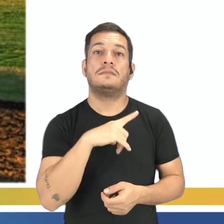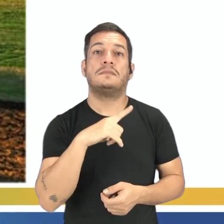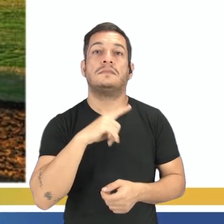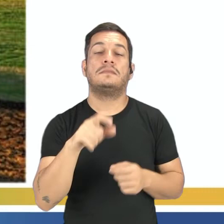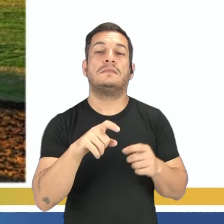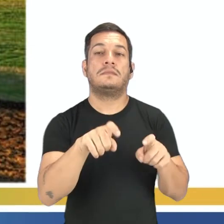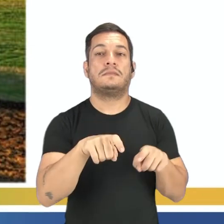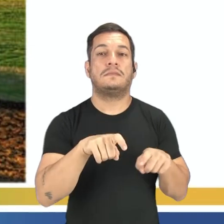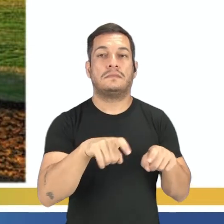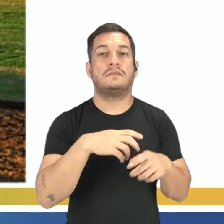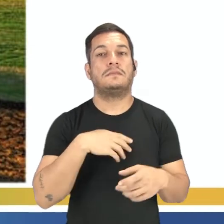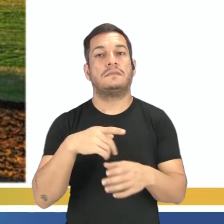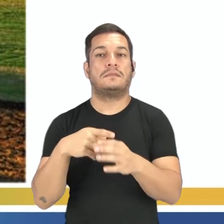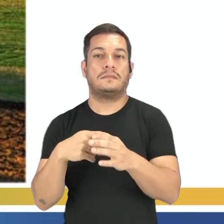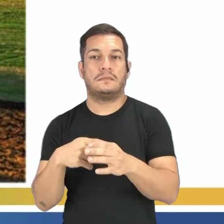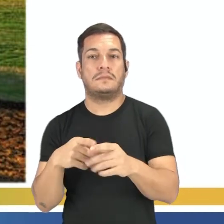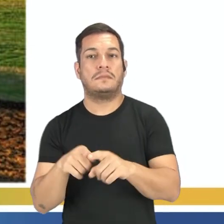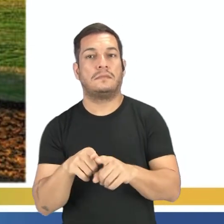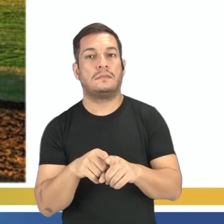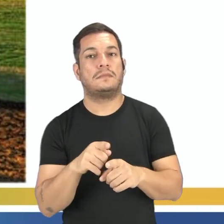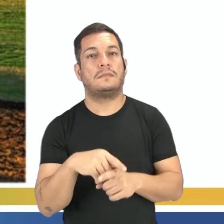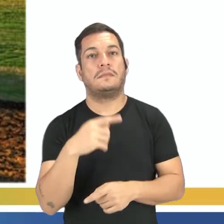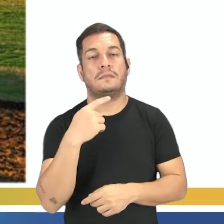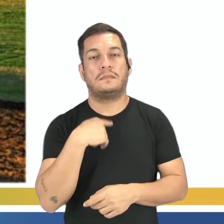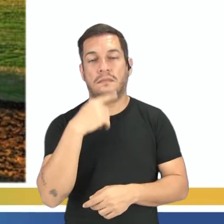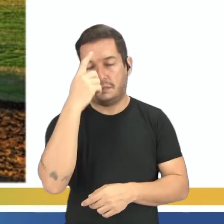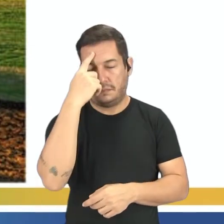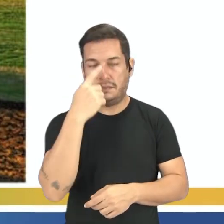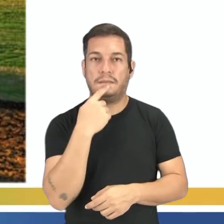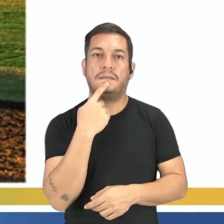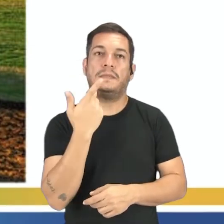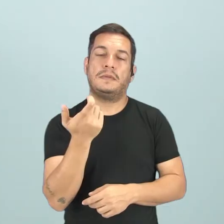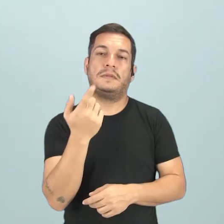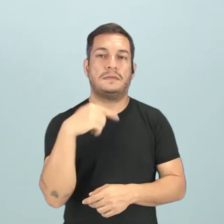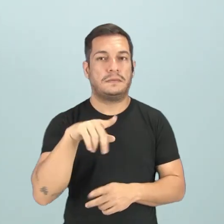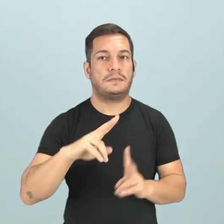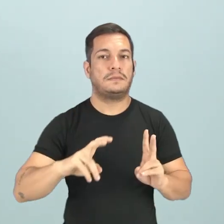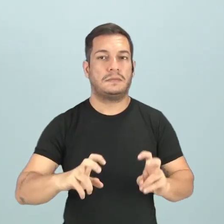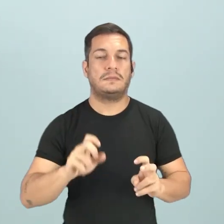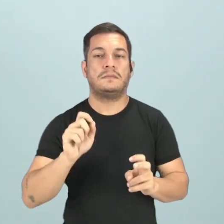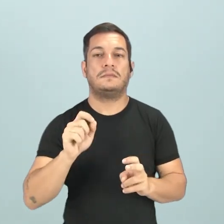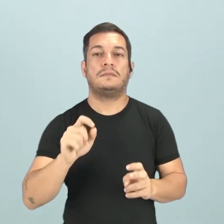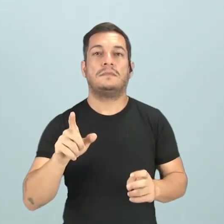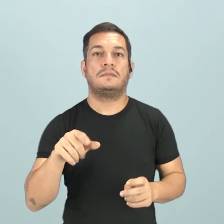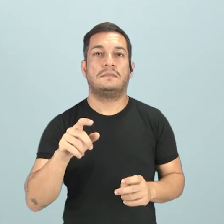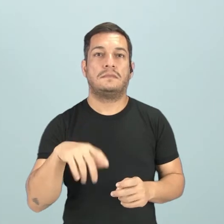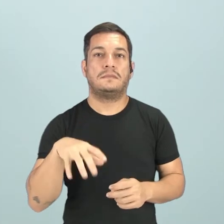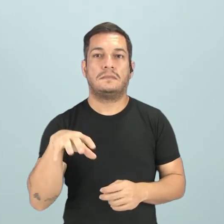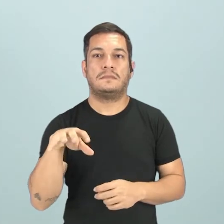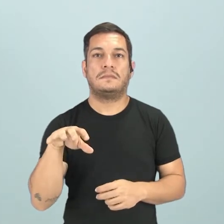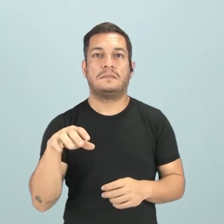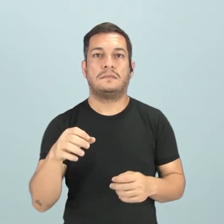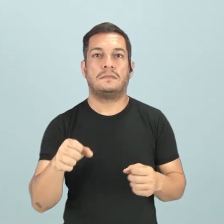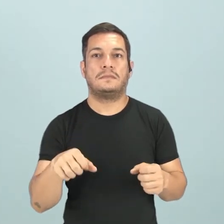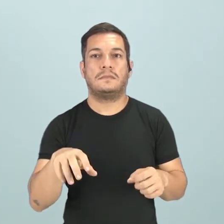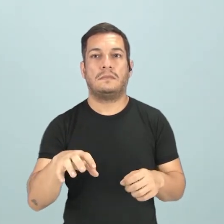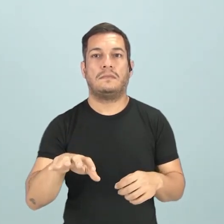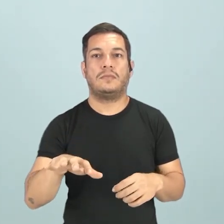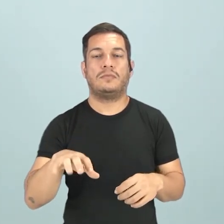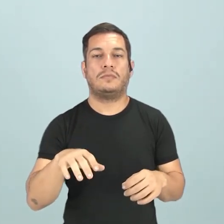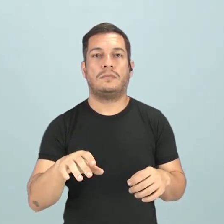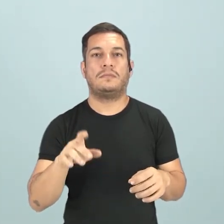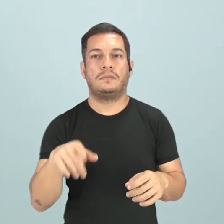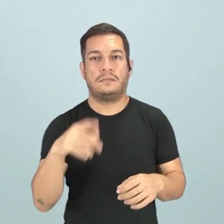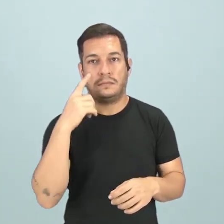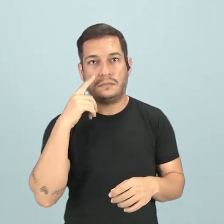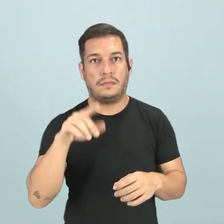espaço rural e o espaço urbano, ou seja, uma paisagem rural, uma paisagem urbana, né? Aí esse trator simplesmente está fazendo uma mecanização, preparando